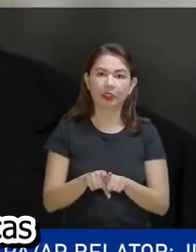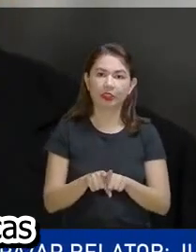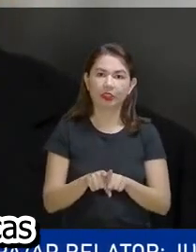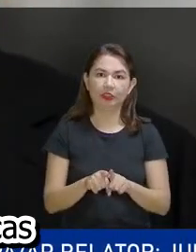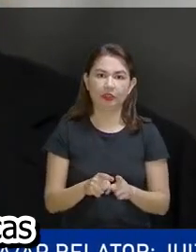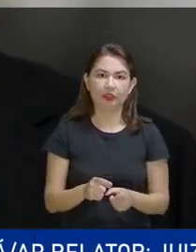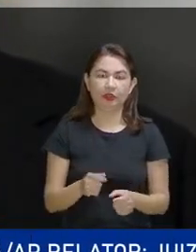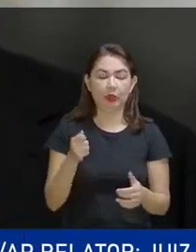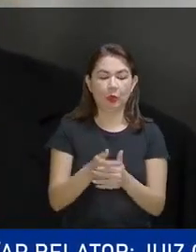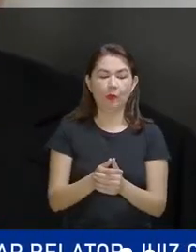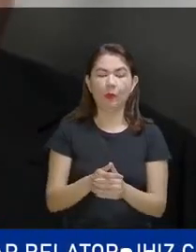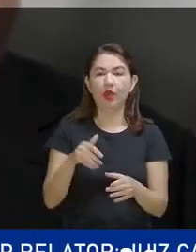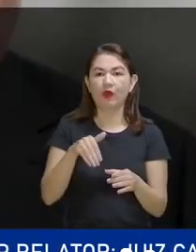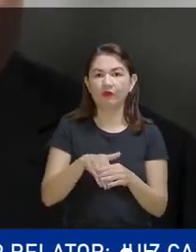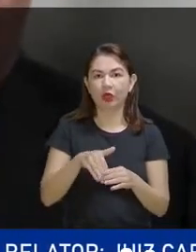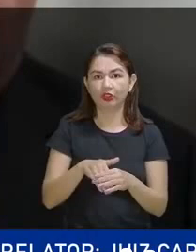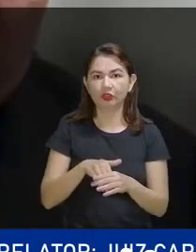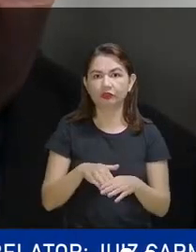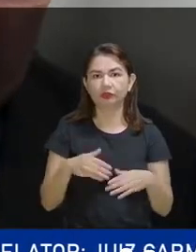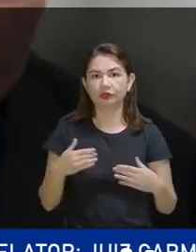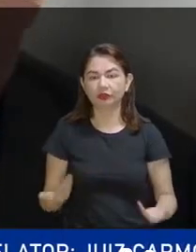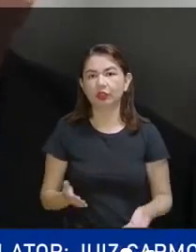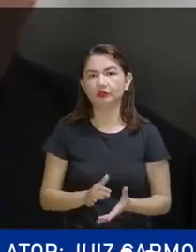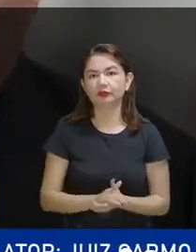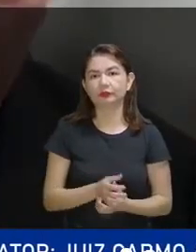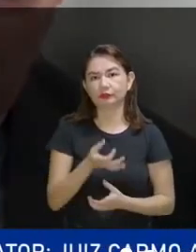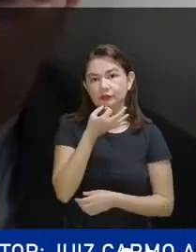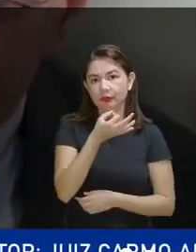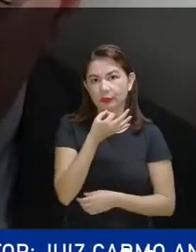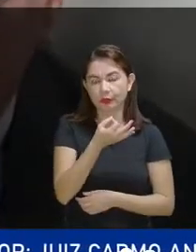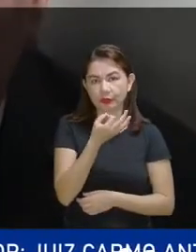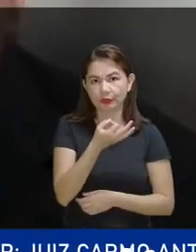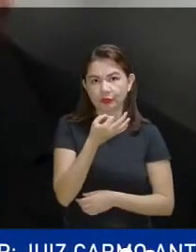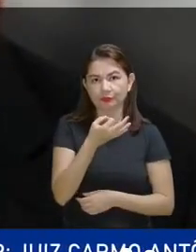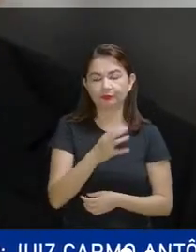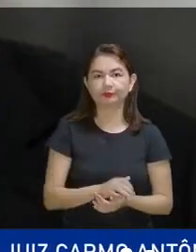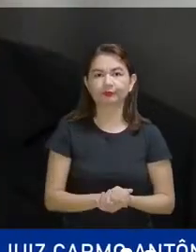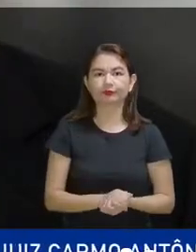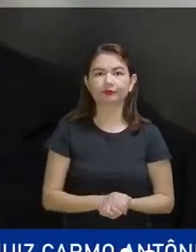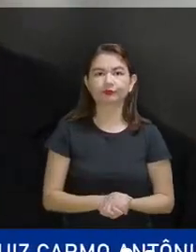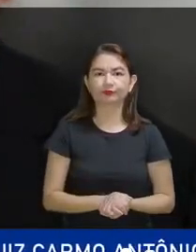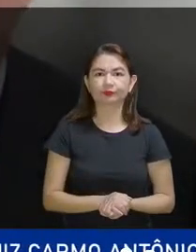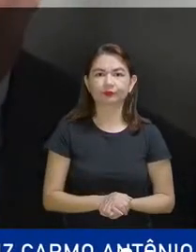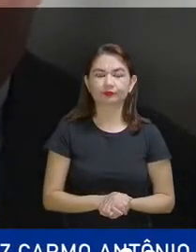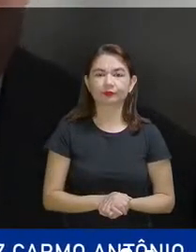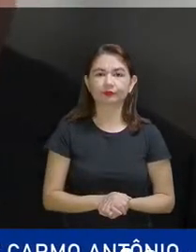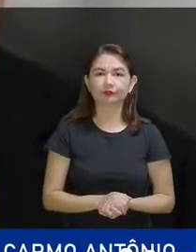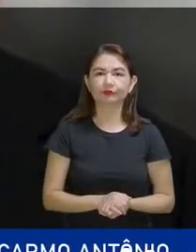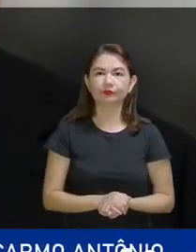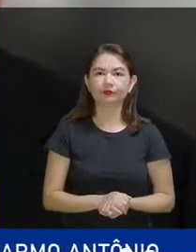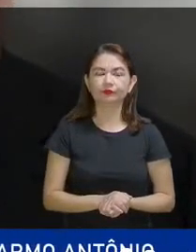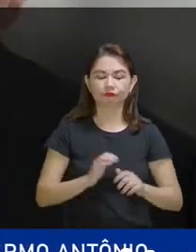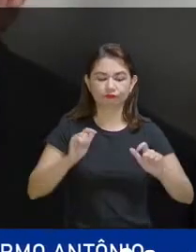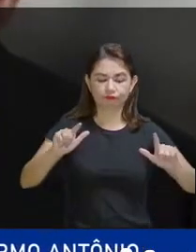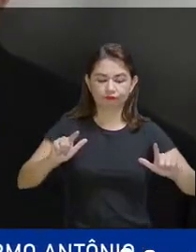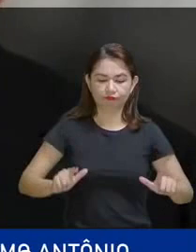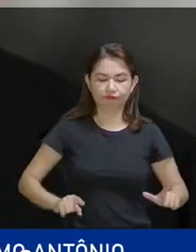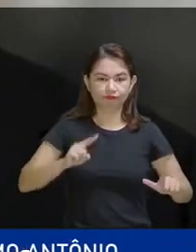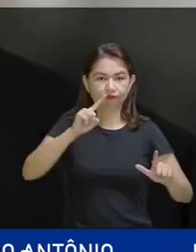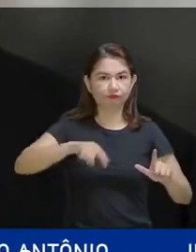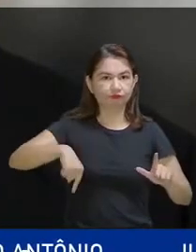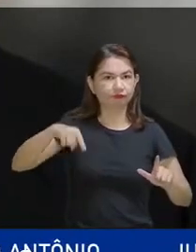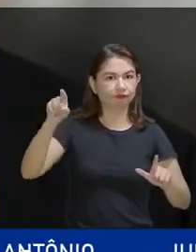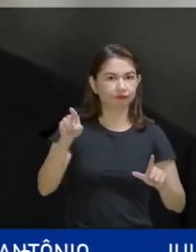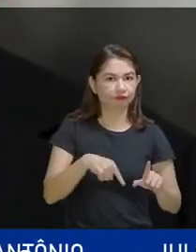votos de eleitores. Então, eu acho que, realmente, para a gente fazer a cassação de um